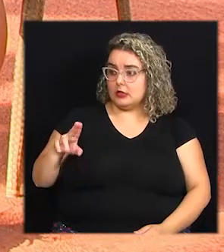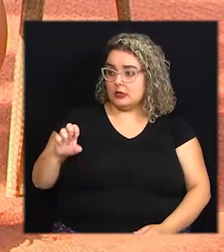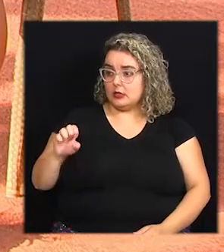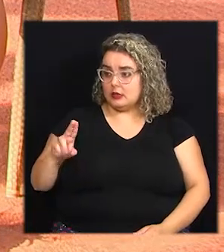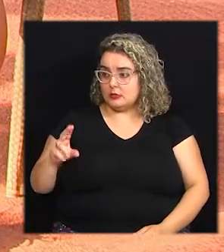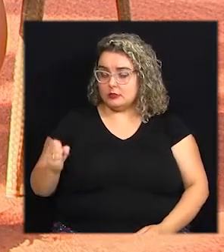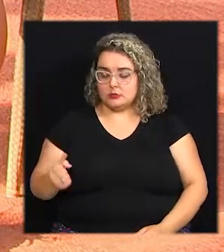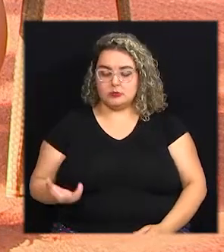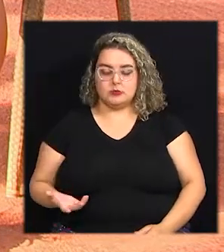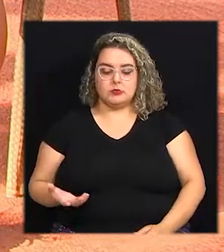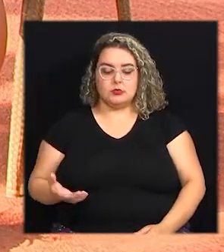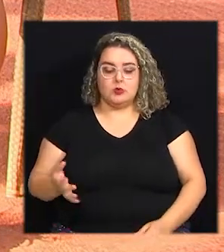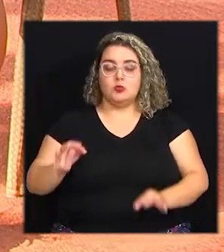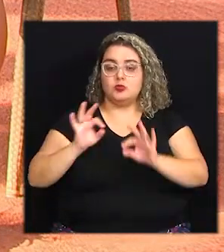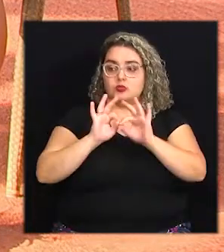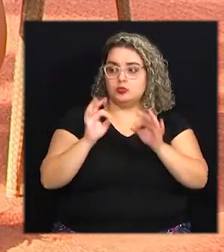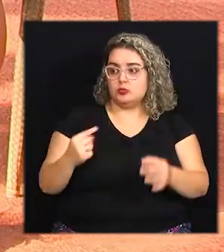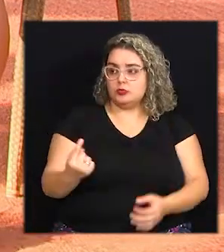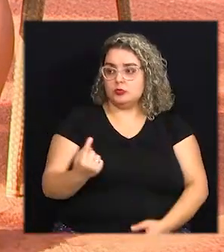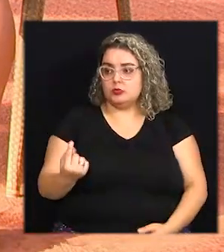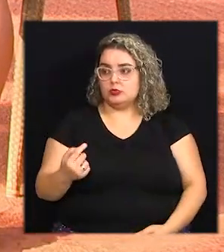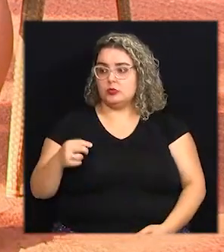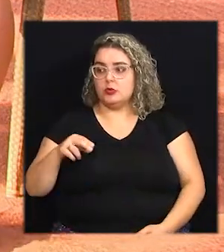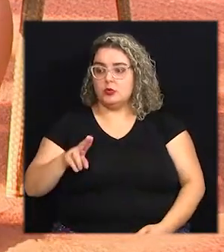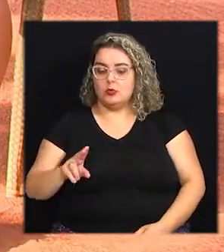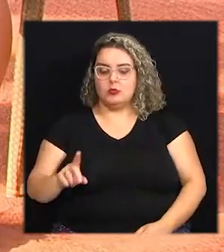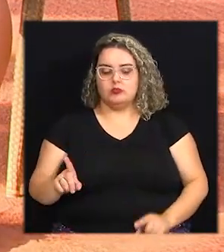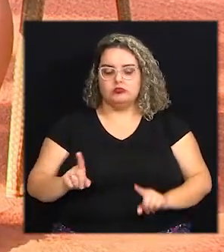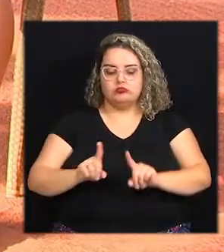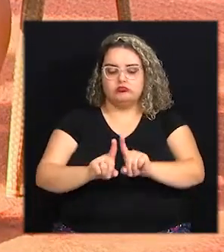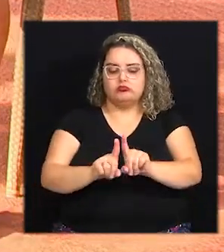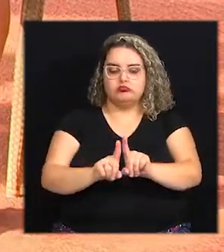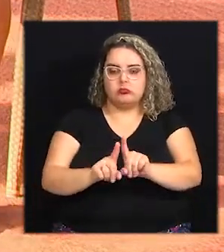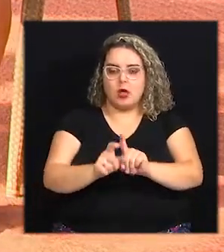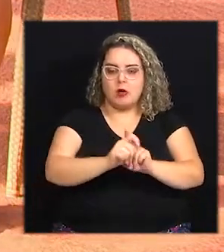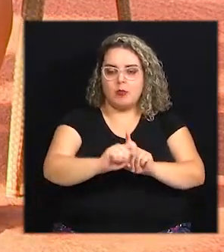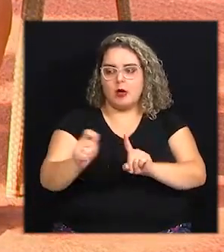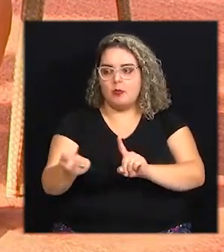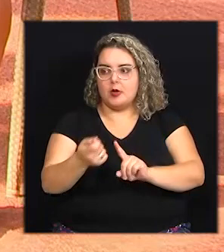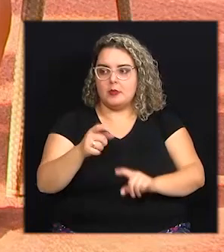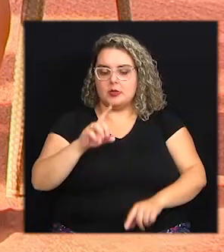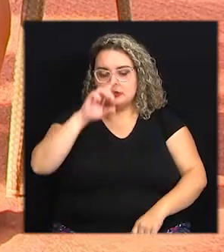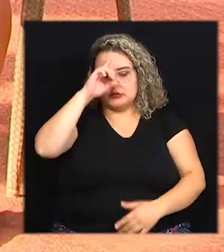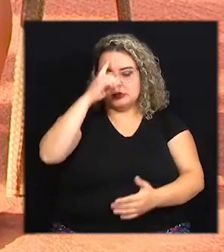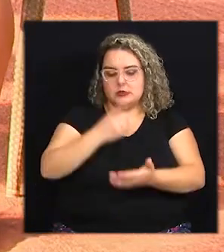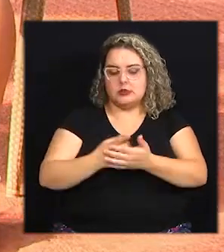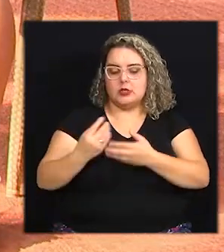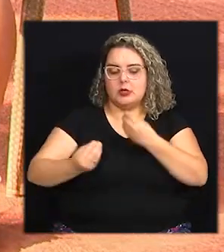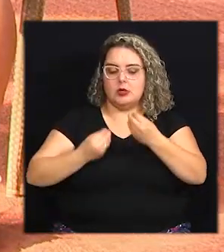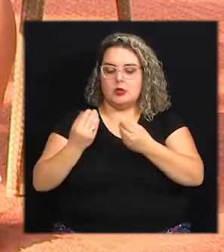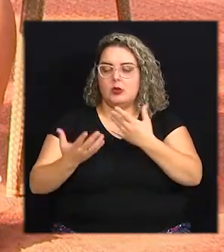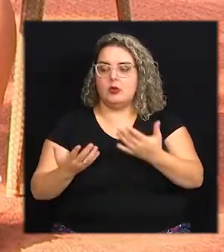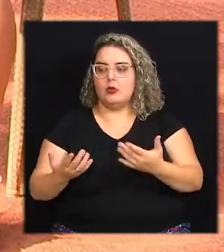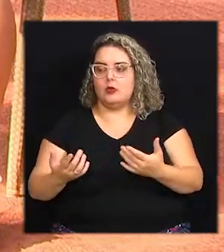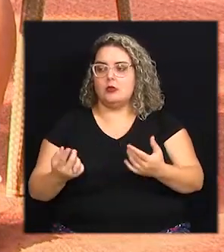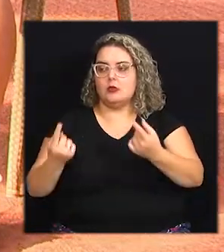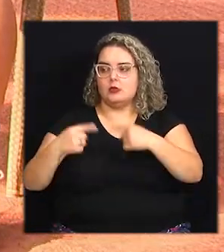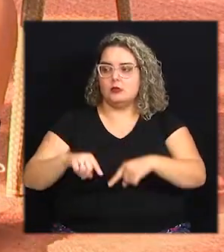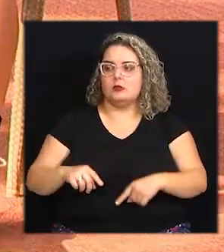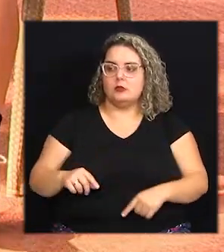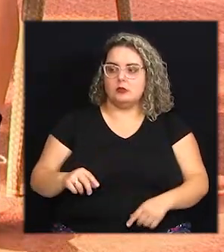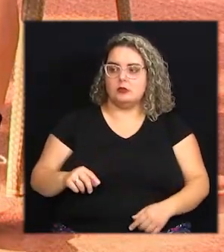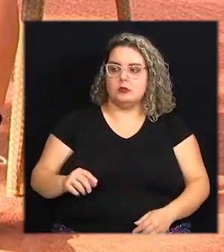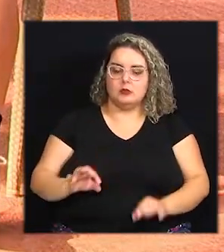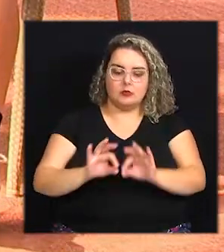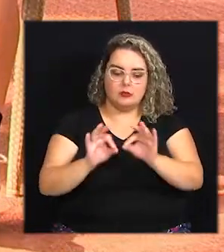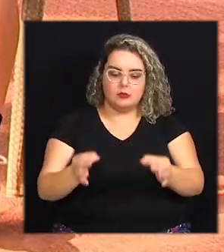jogar simples, que é aquele jogo individual, ou você faz jogo em duplas, isso ainda vai ser decidido? Como é que quando você entra num torneio, você fala, eu vou